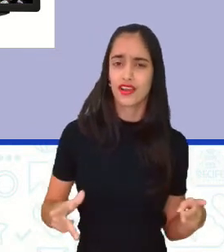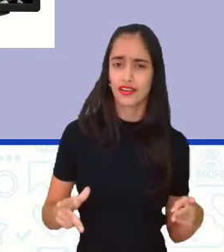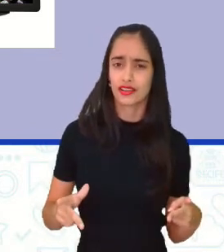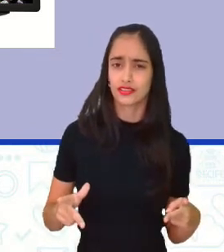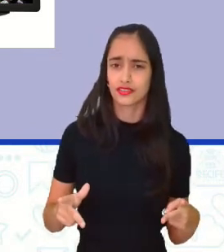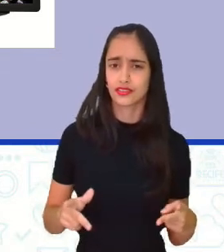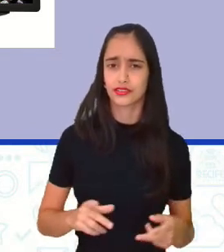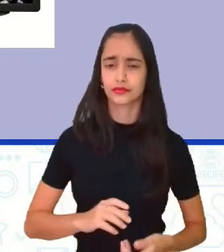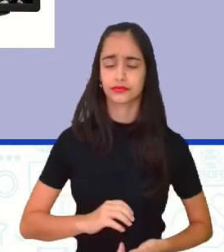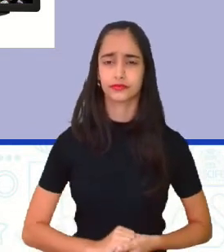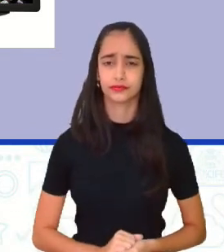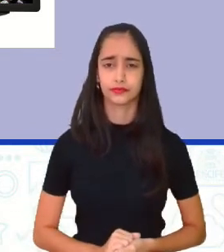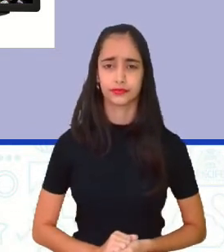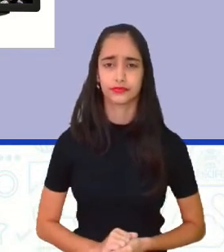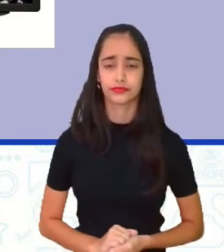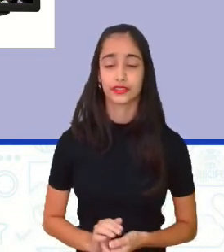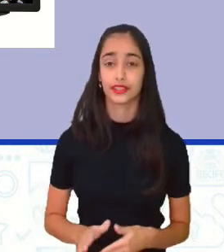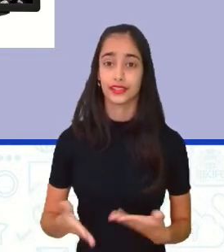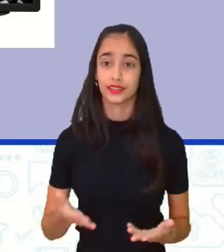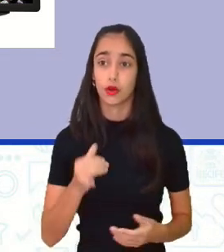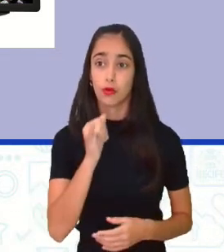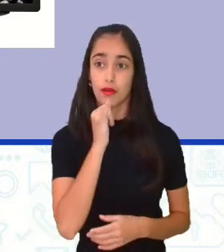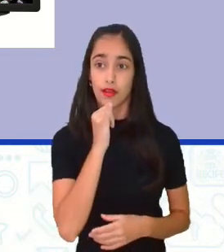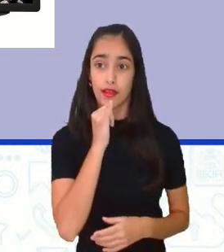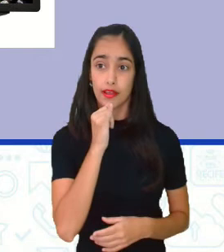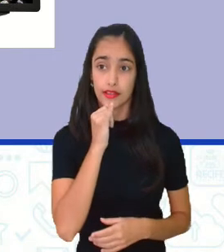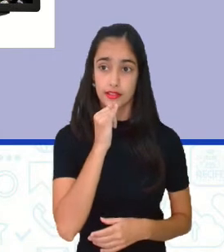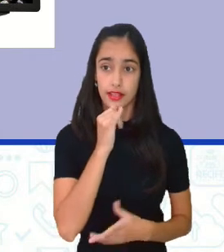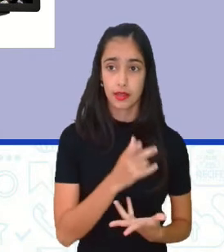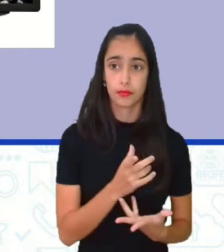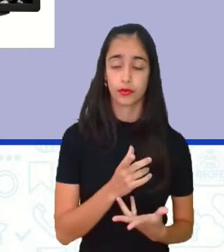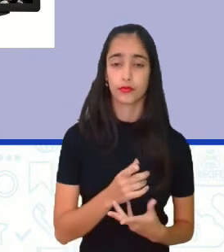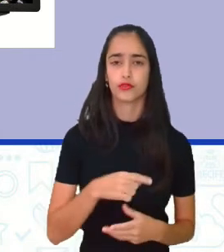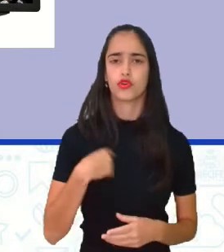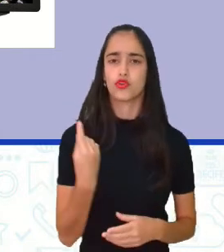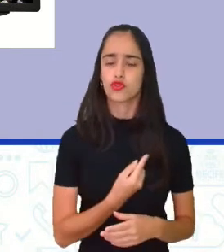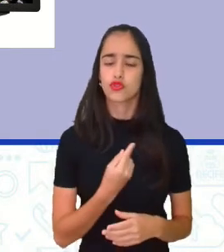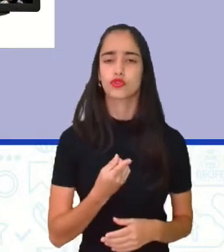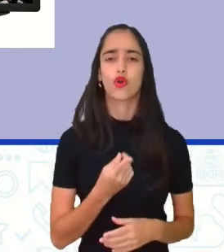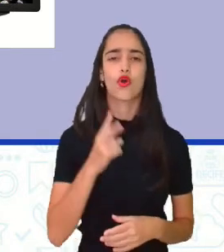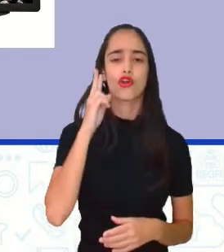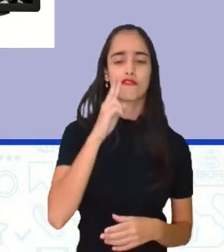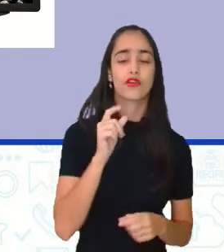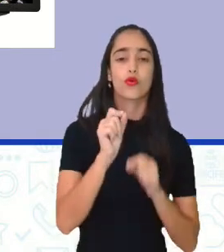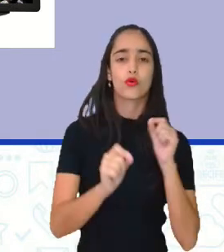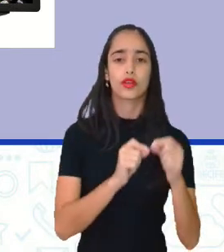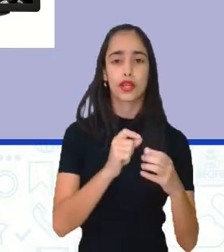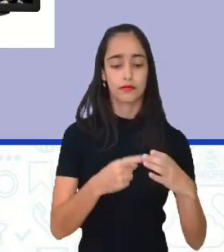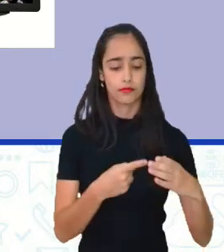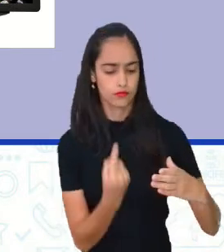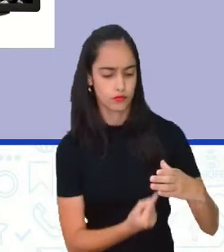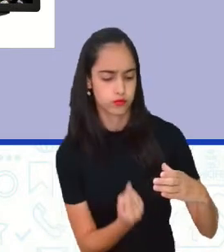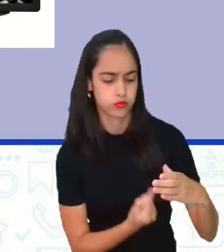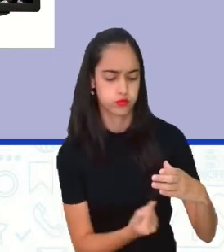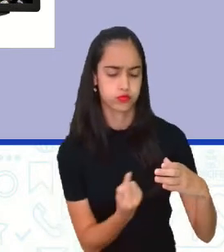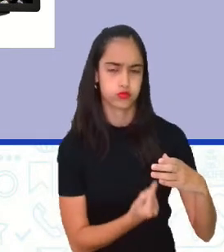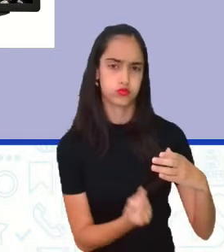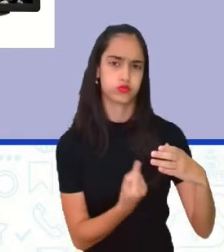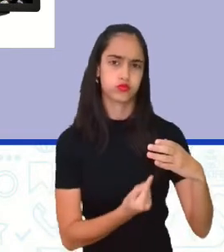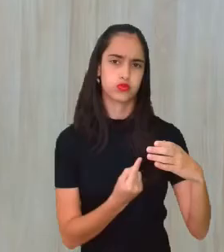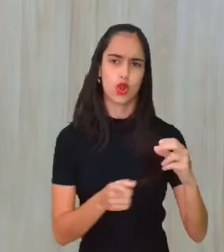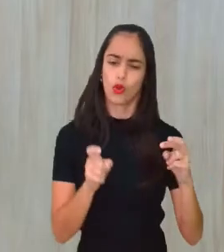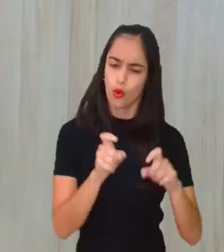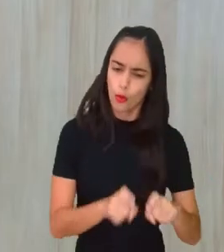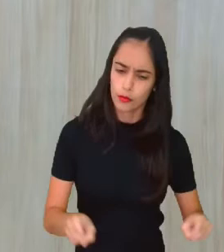de diversas formas. Então, como exemplo de receptor, a gente viu o liquidificador, televisores,